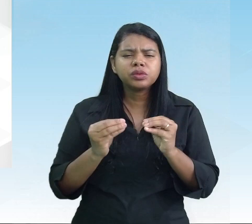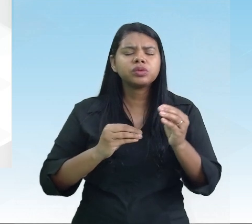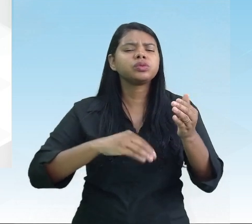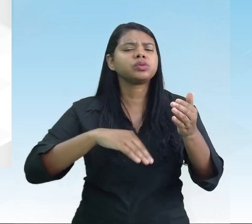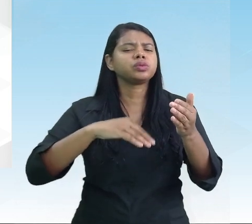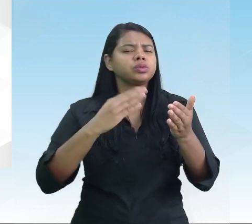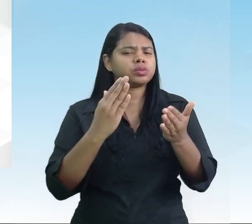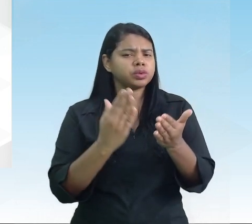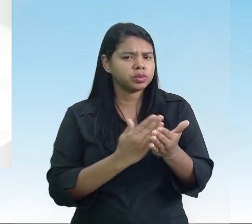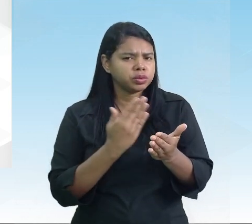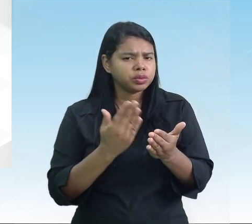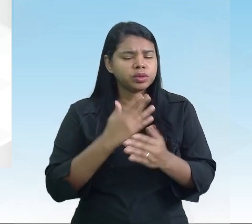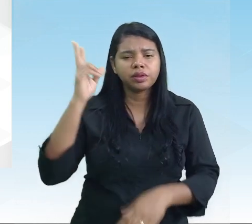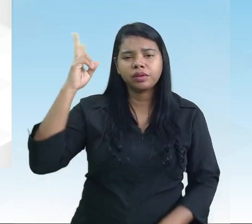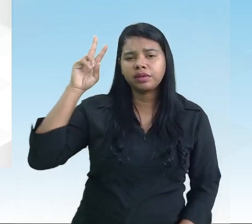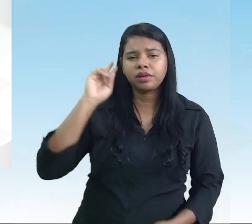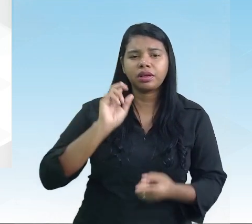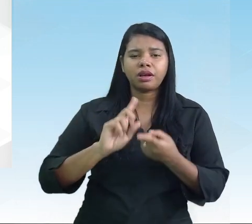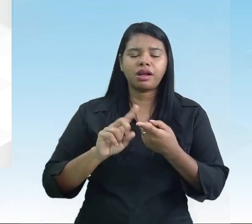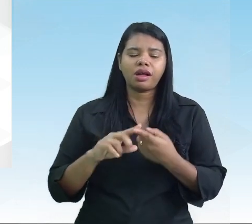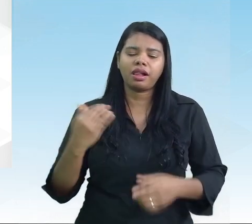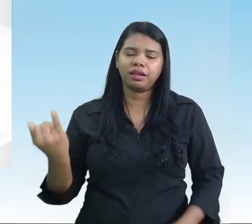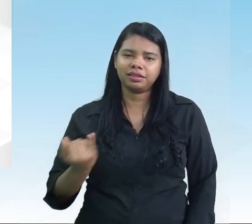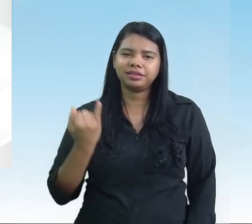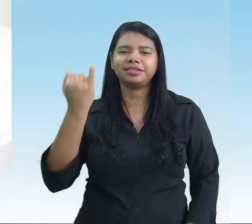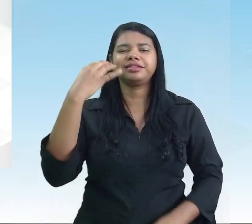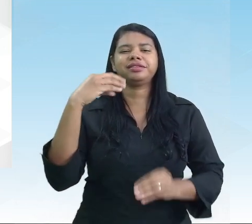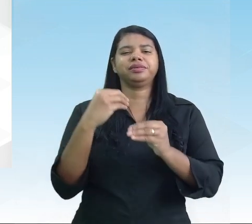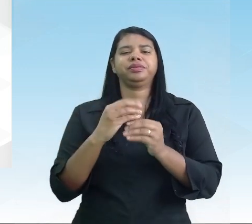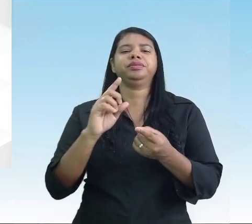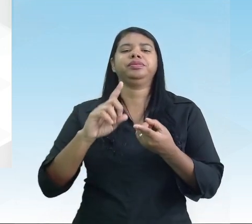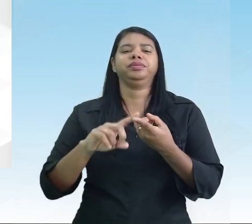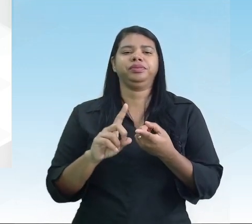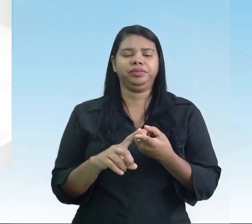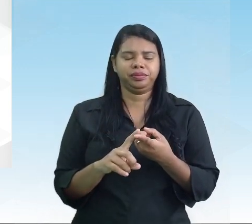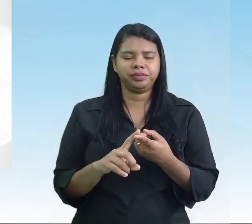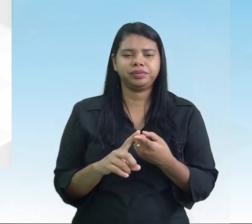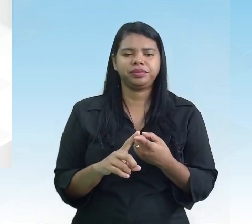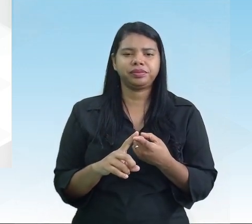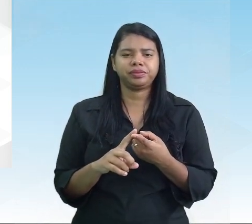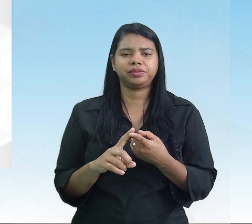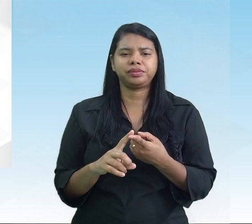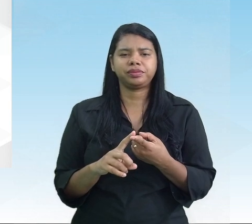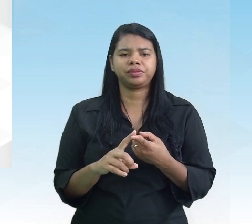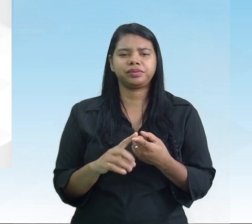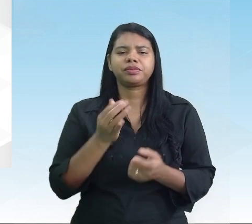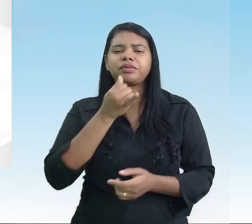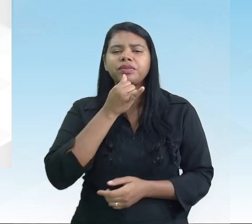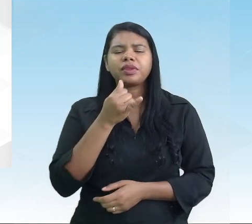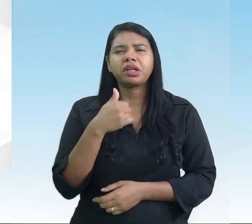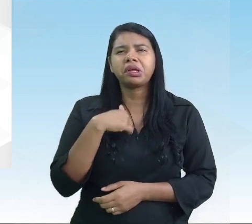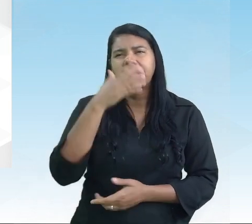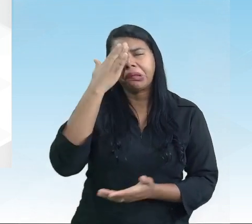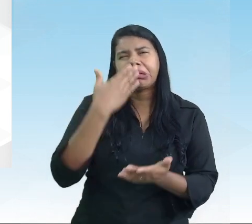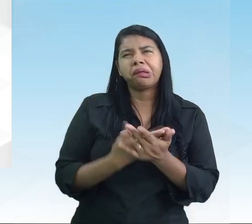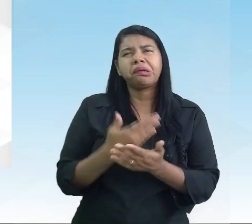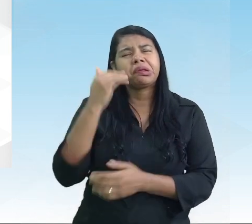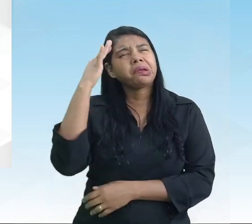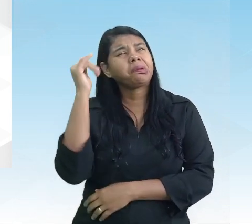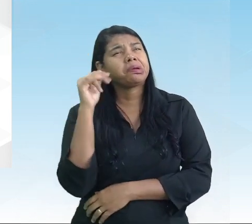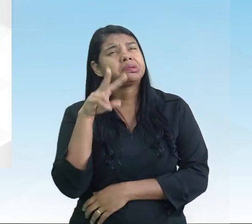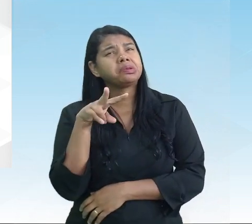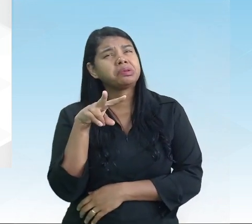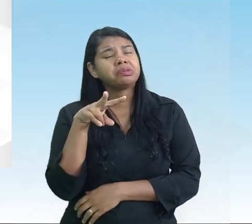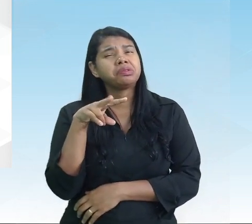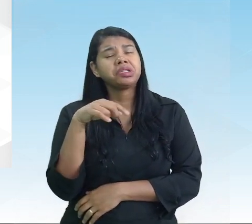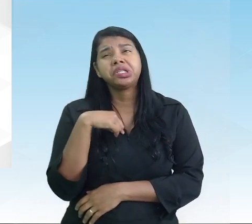livro. E lembrar que é importante você fugir. Eu acho, eu penso, eu vejo, mas